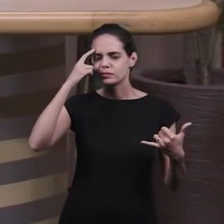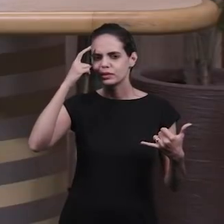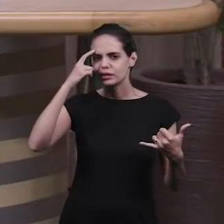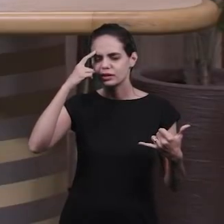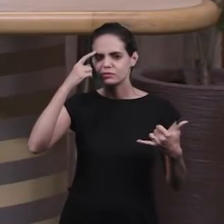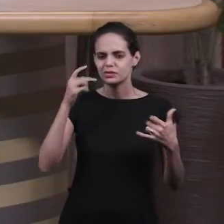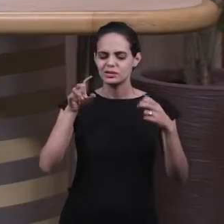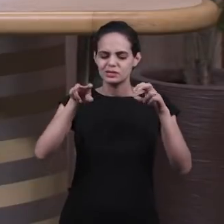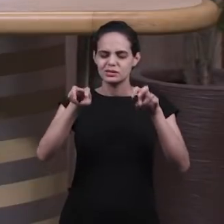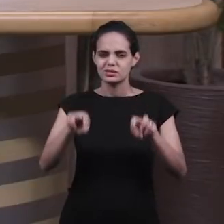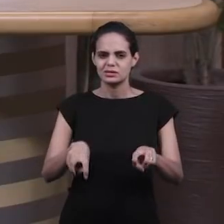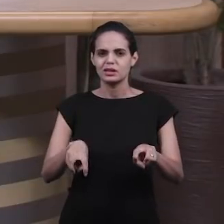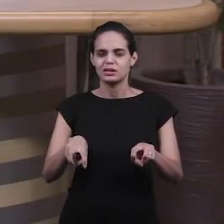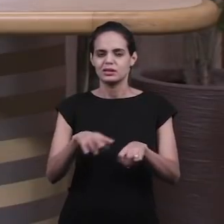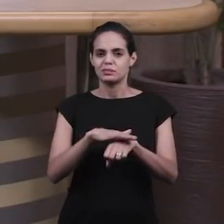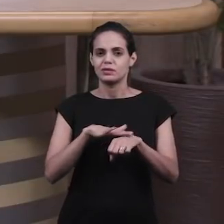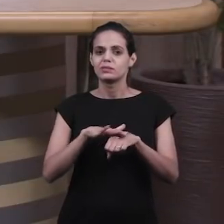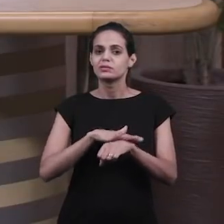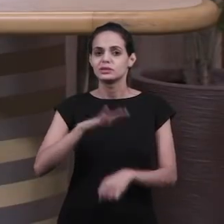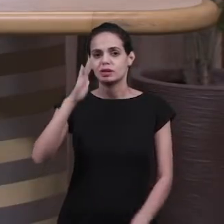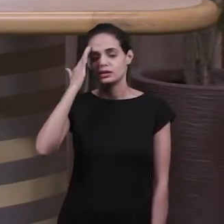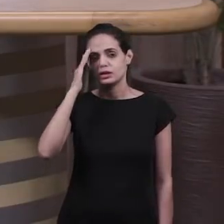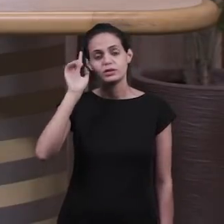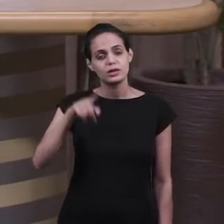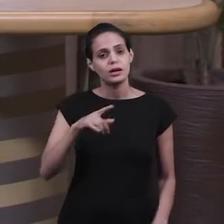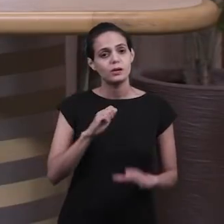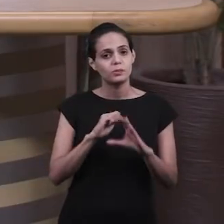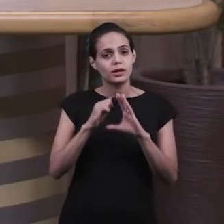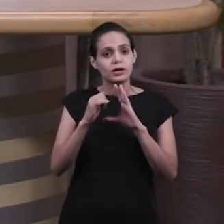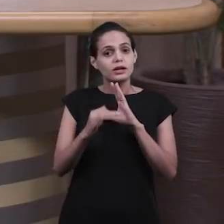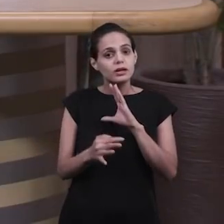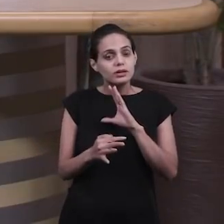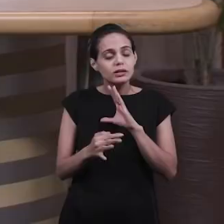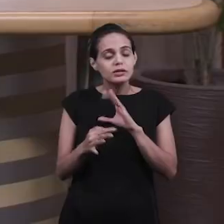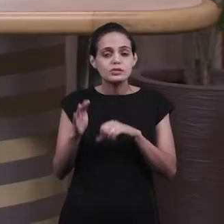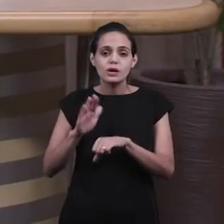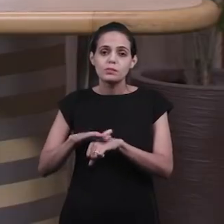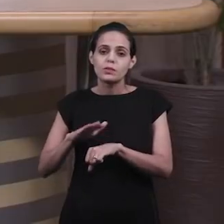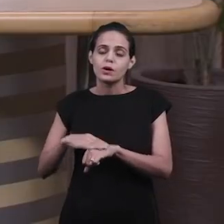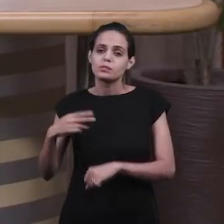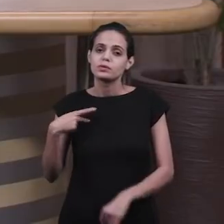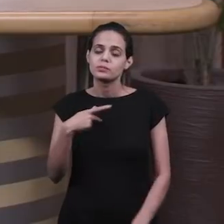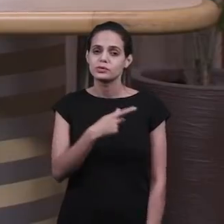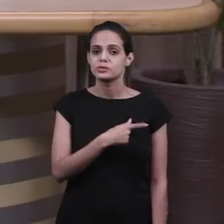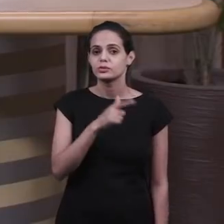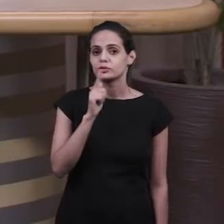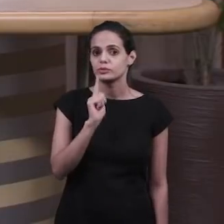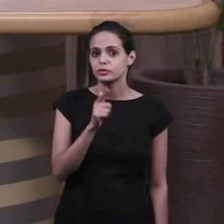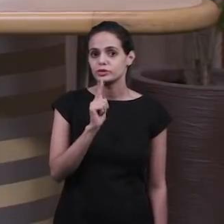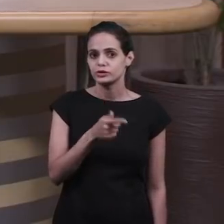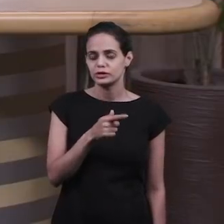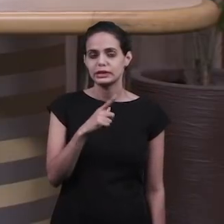para conversar com ele entende. É uma característica. Então ele tem uma linha, entendeu?